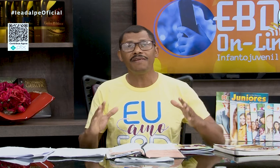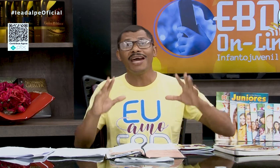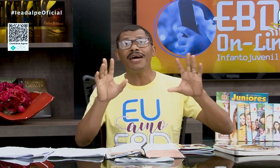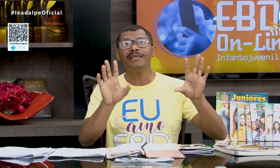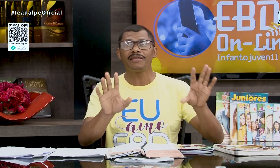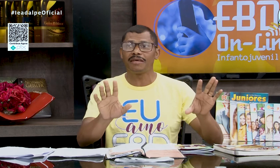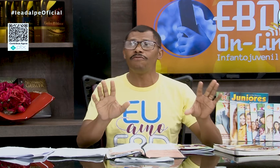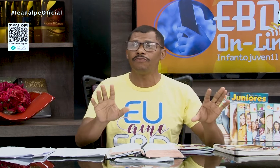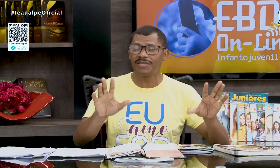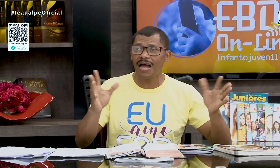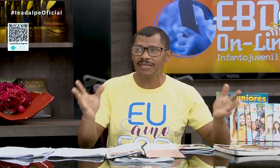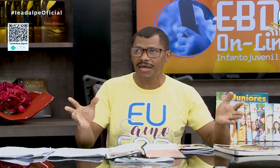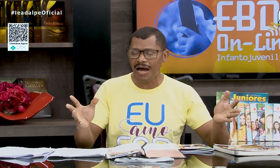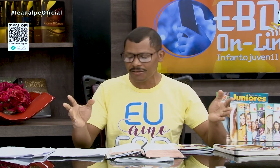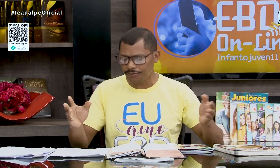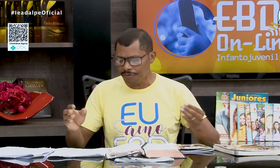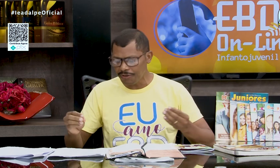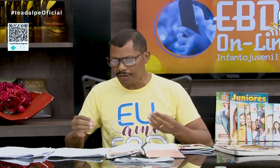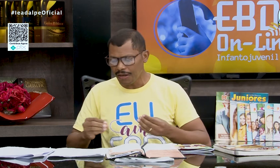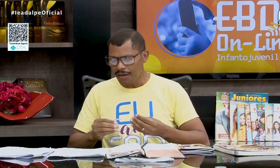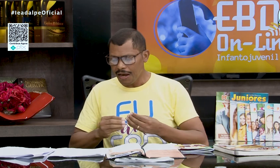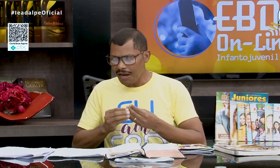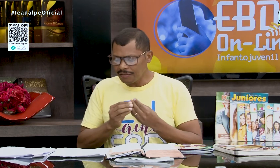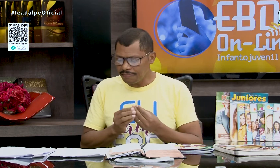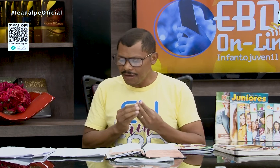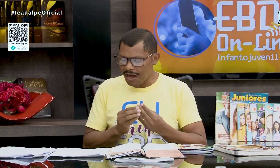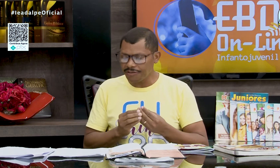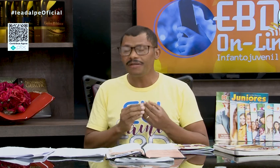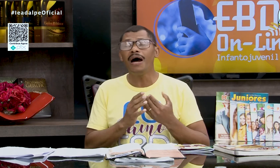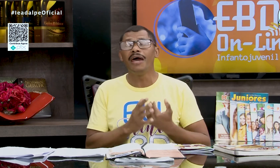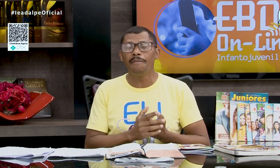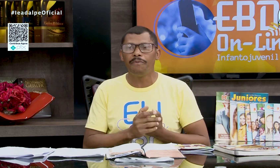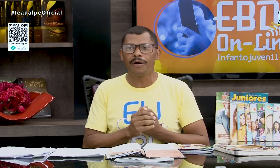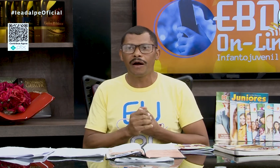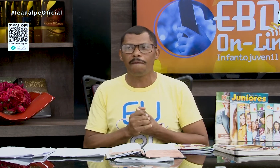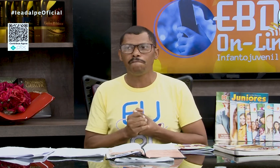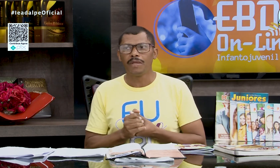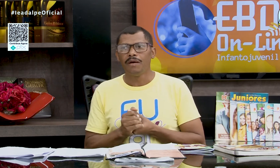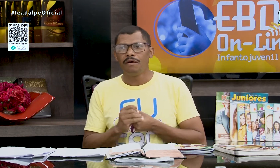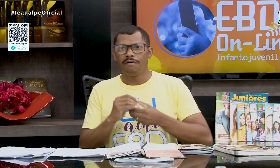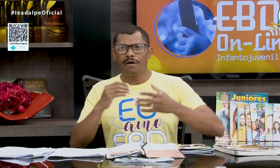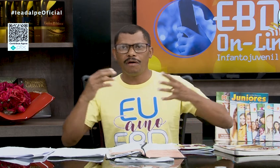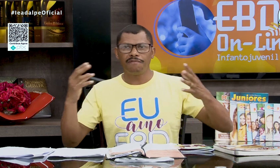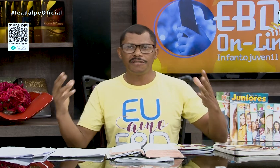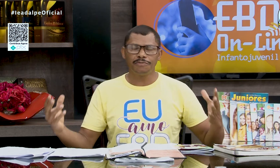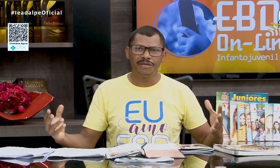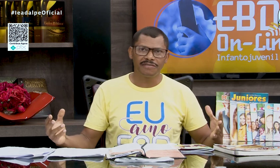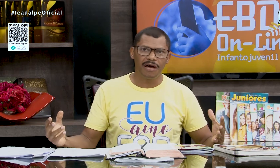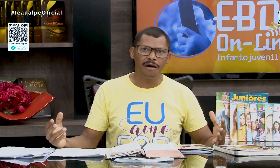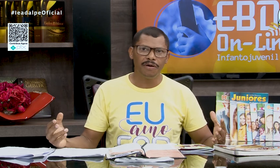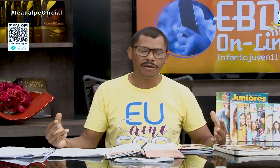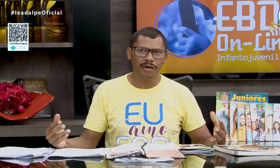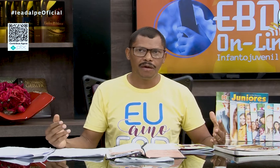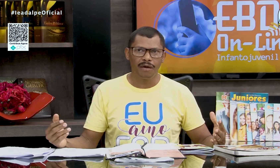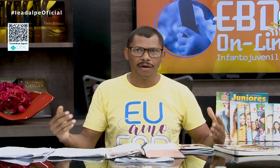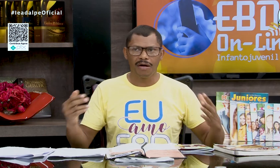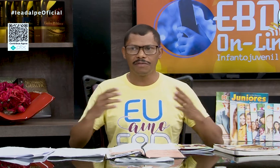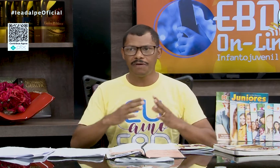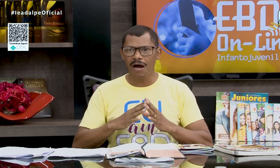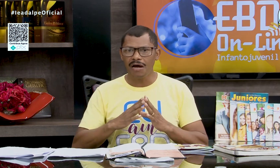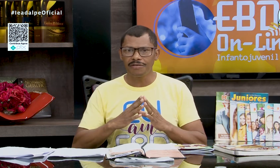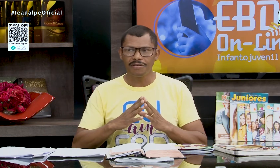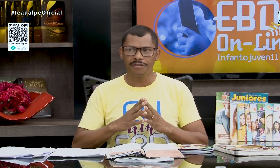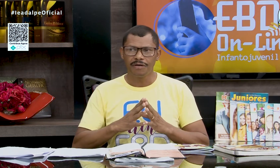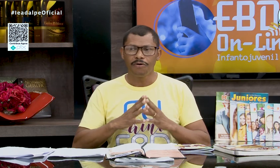a lição vai retratar sobre as viagens na época Vocês bem sabem que